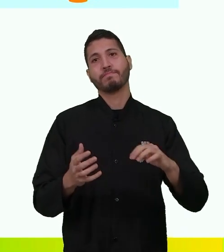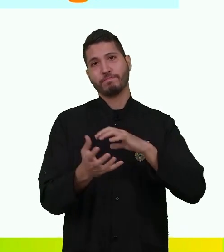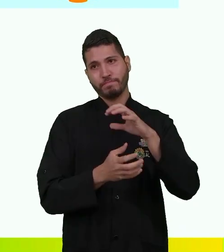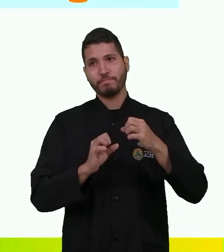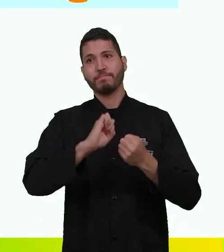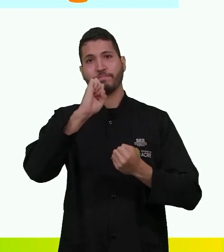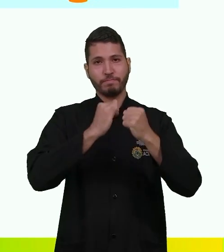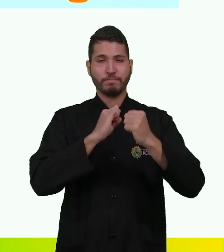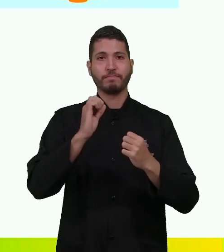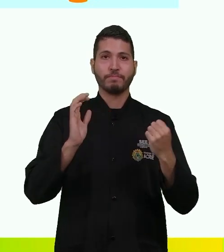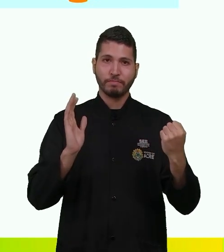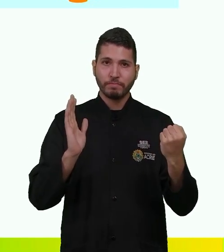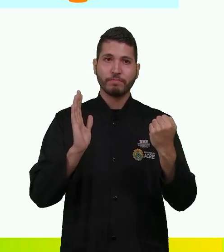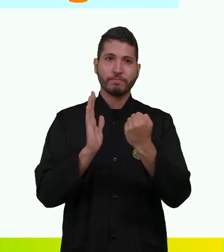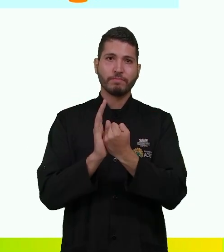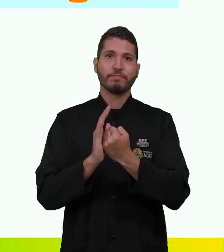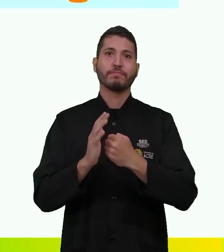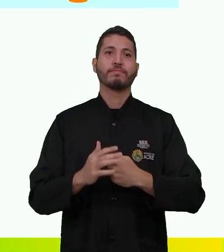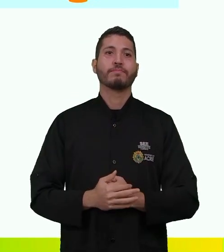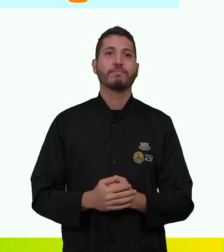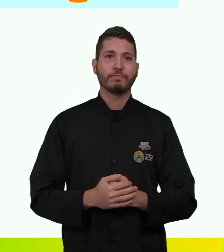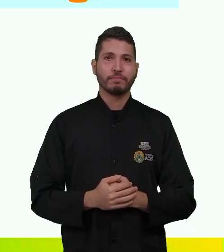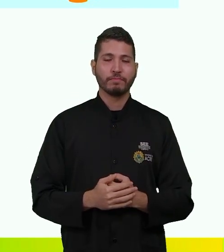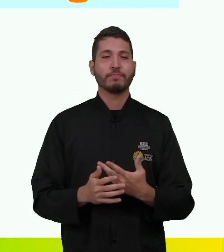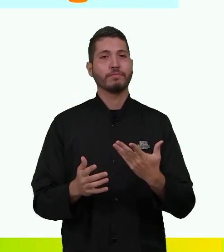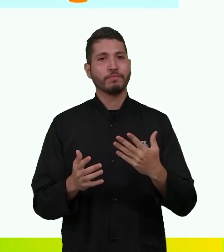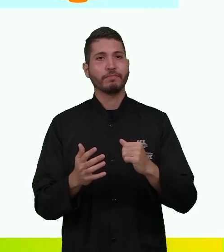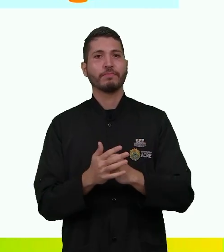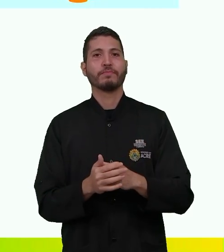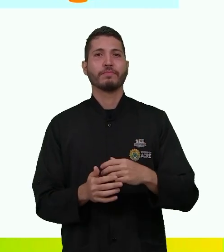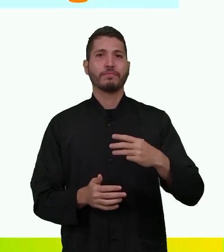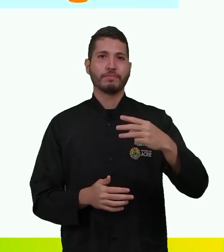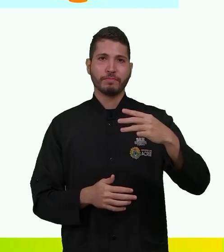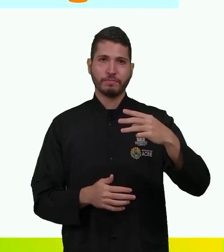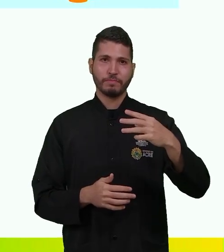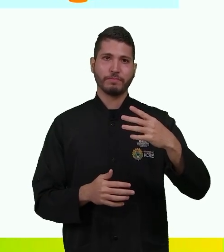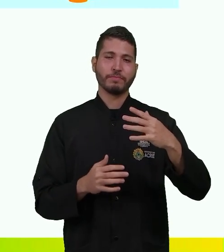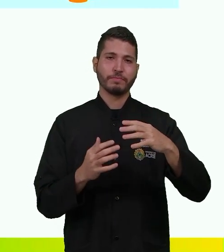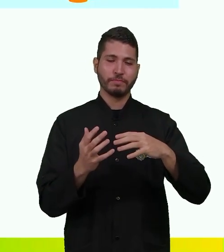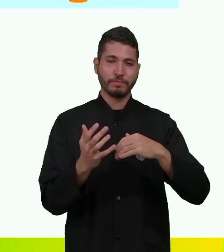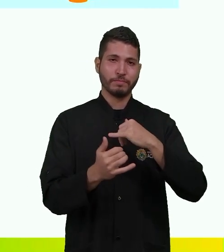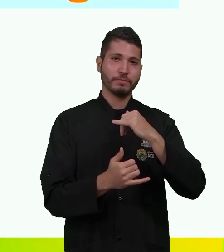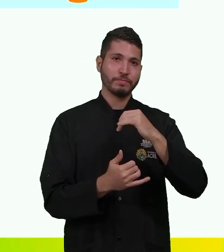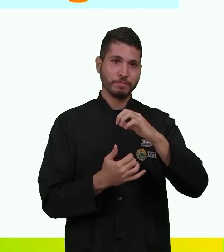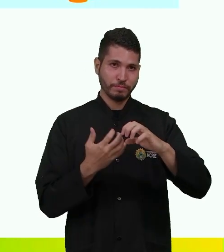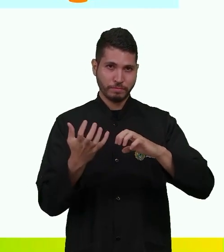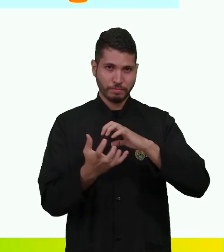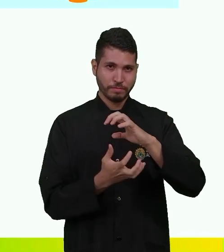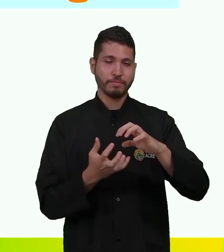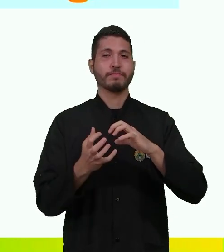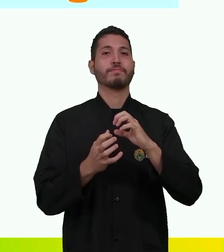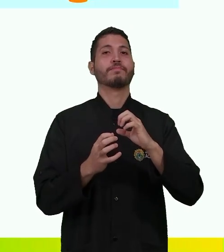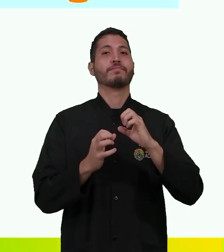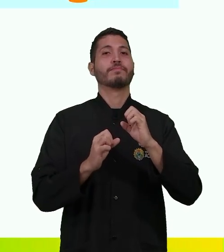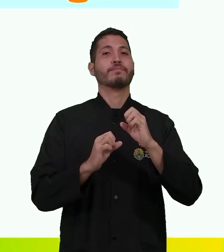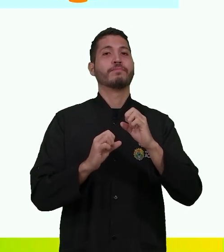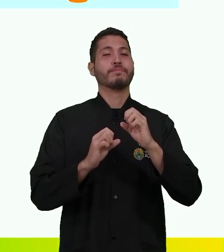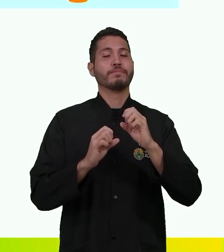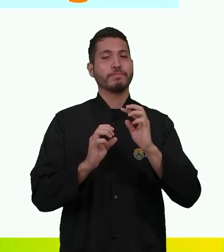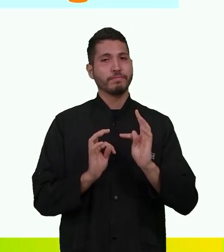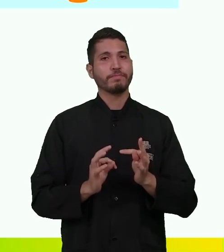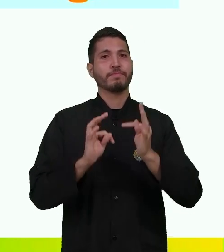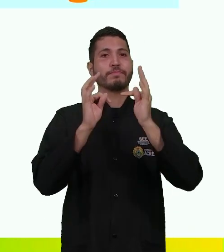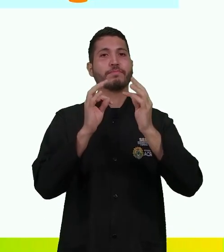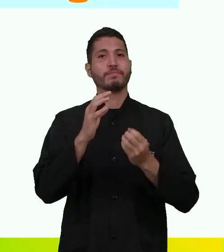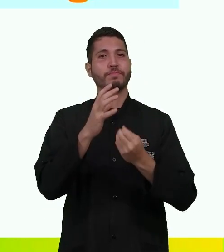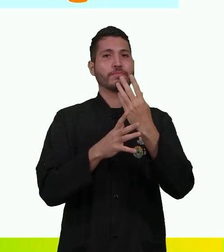marcada pela, também chamada de Revolução Tecnológica. Então, é o surgimento do computador, da